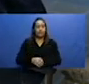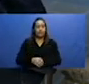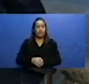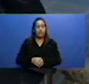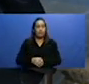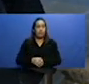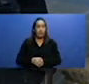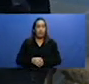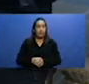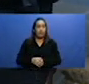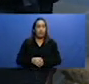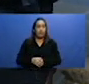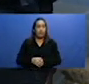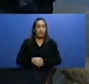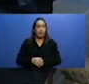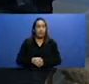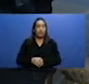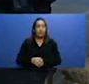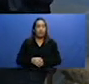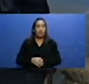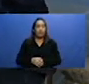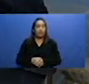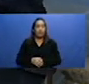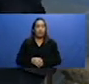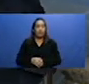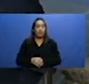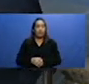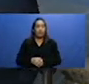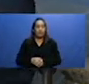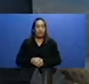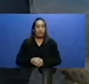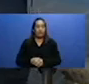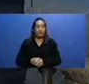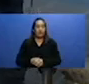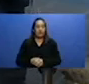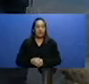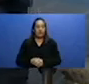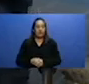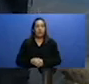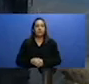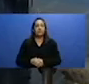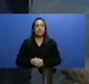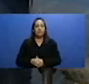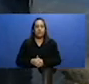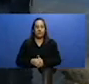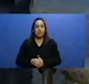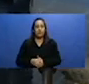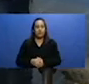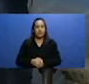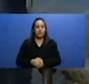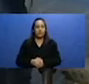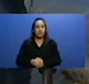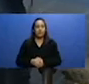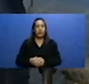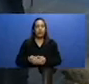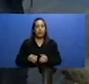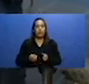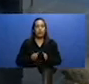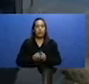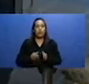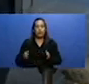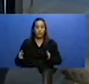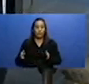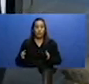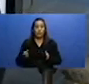número menor que 1 e nem um número maior que 6. Vai sair ali entre o 1 e o